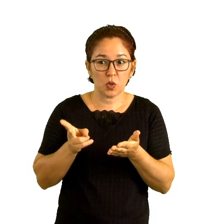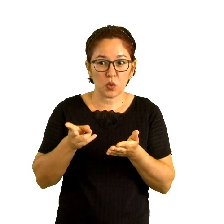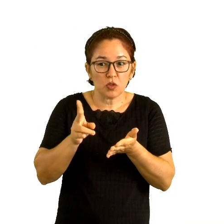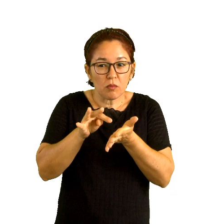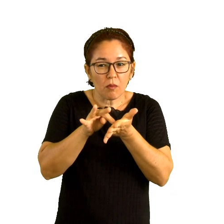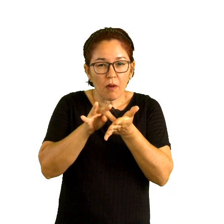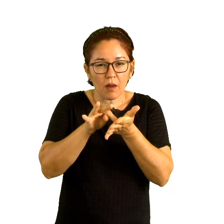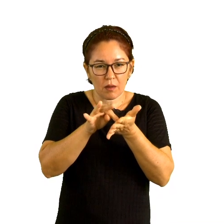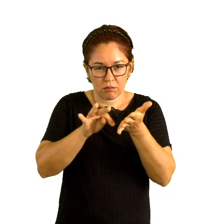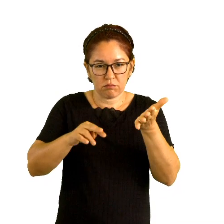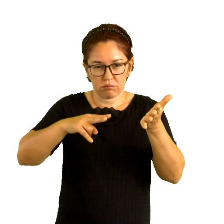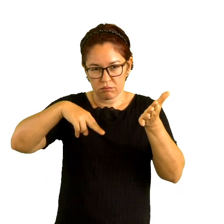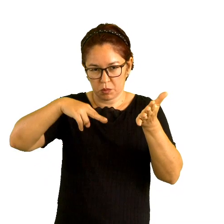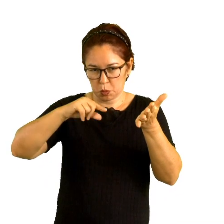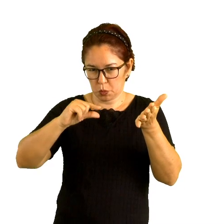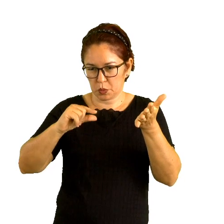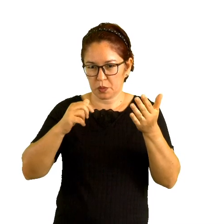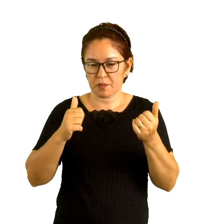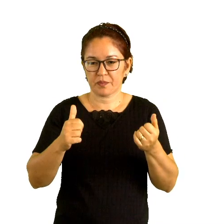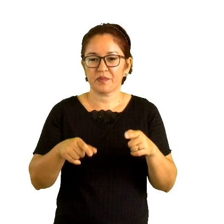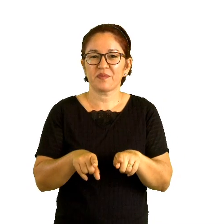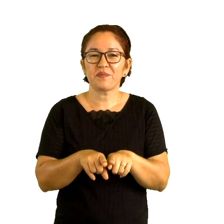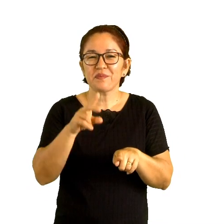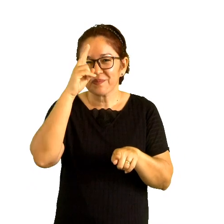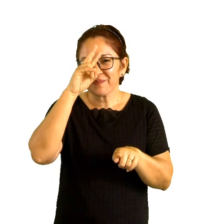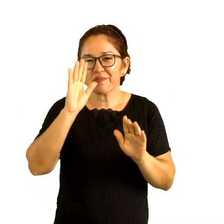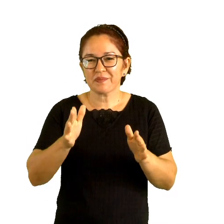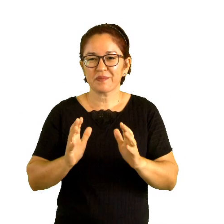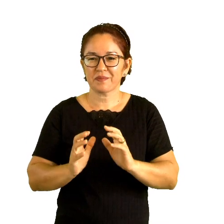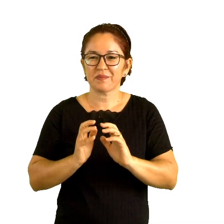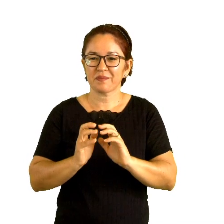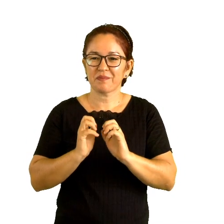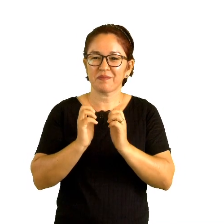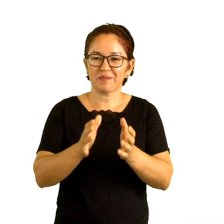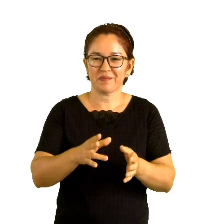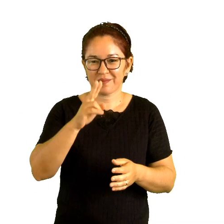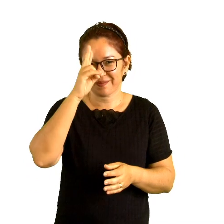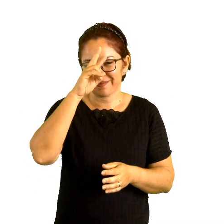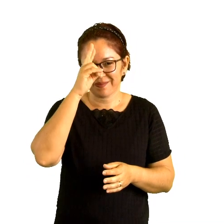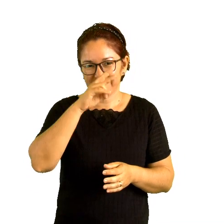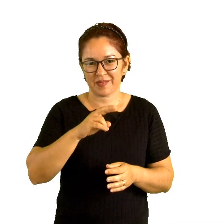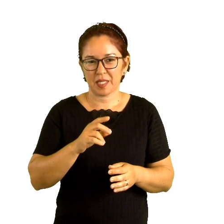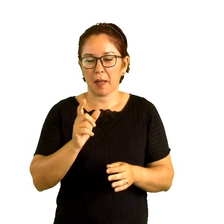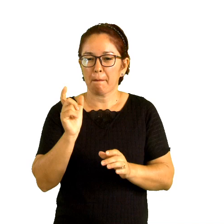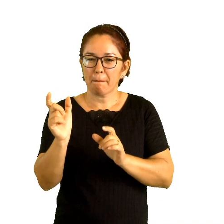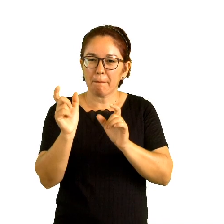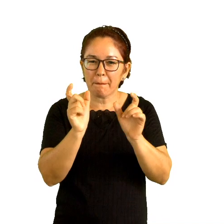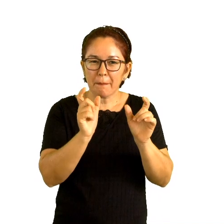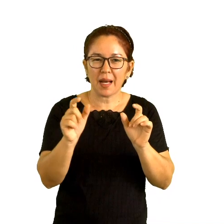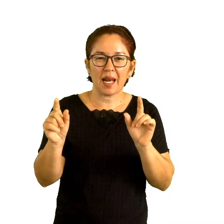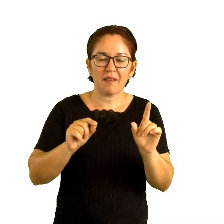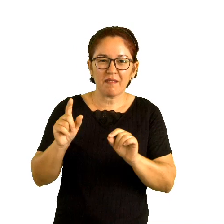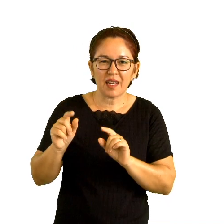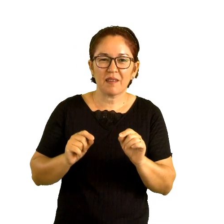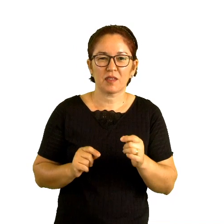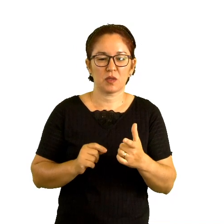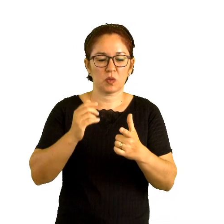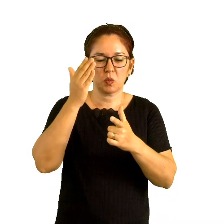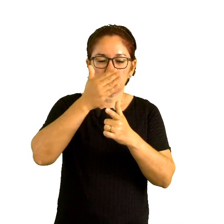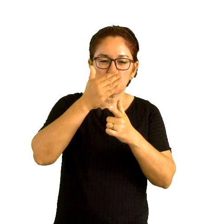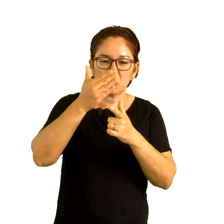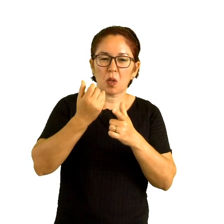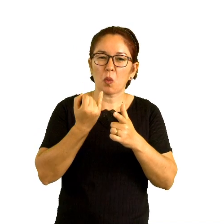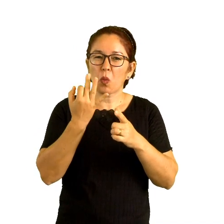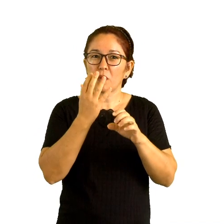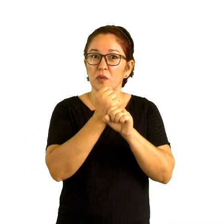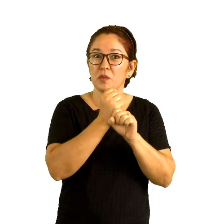certo? Trabalhamos com dado, quem lembra? Sorteamos palavras, falamos número de sílaba,